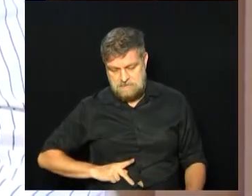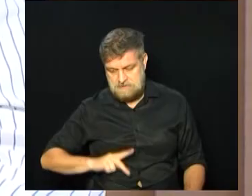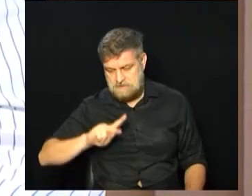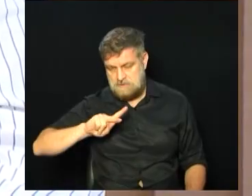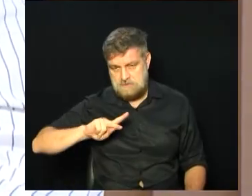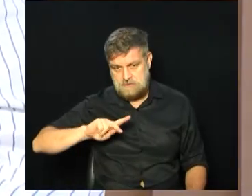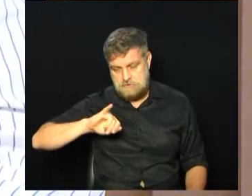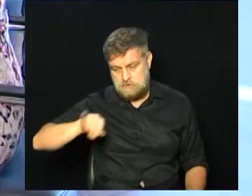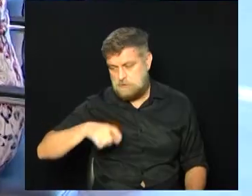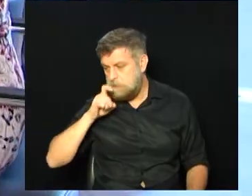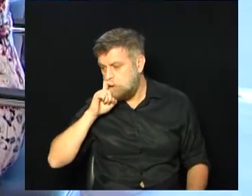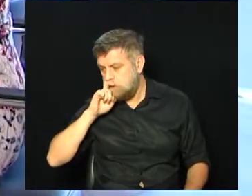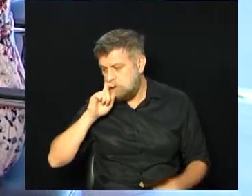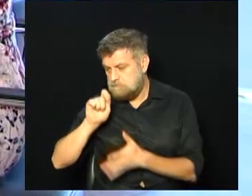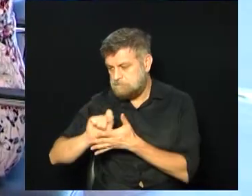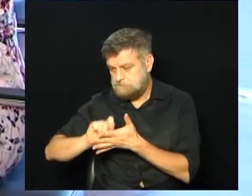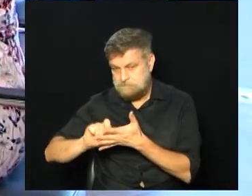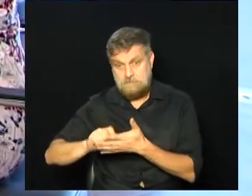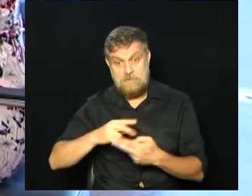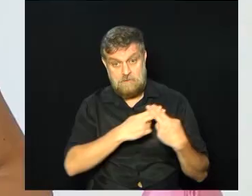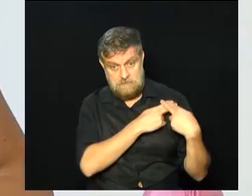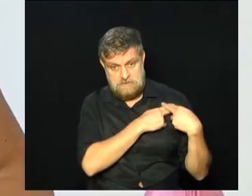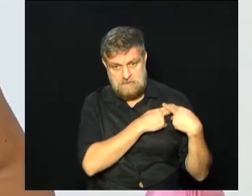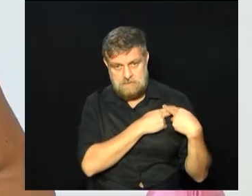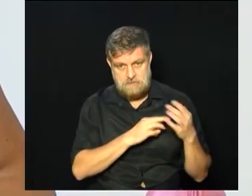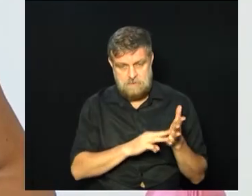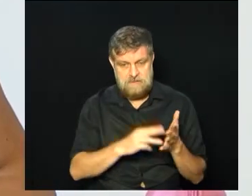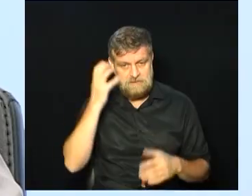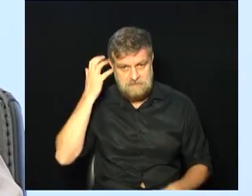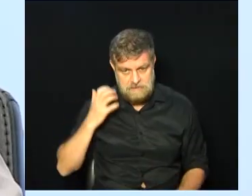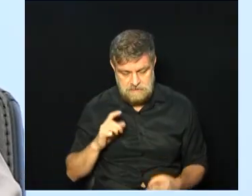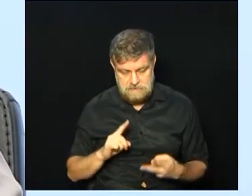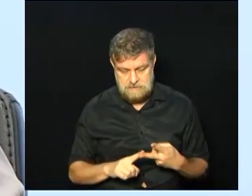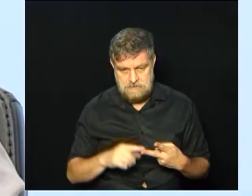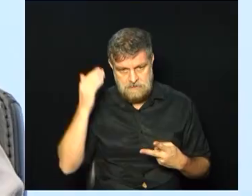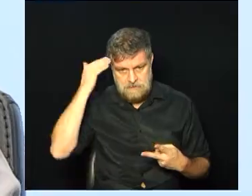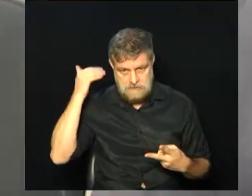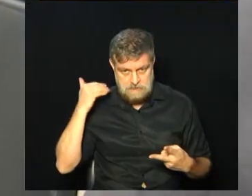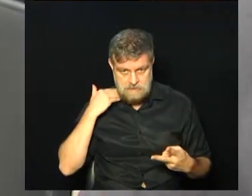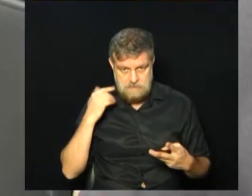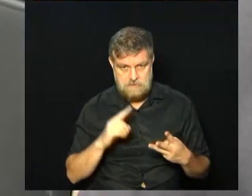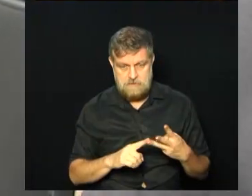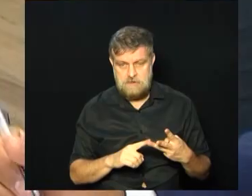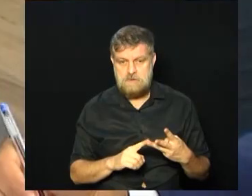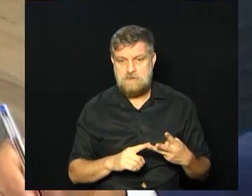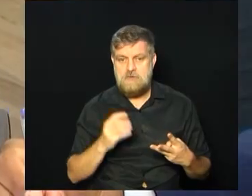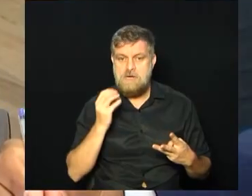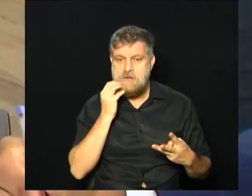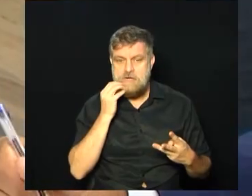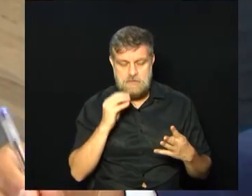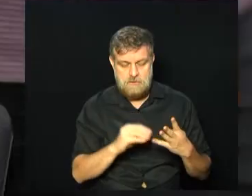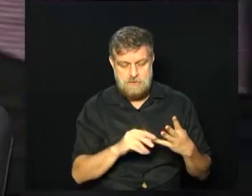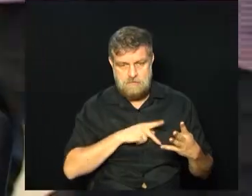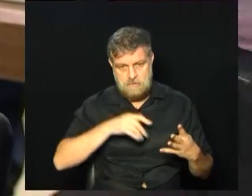vereador Jorge Schneider. Na presença dos demais membros, Guida Calisto, Débora Palermo, Igor Diego,